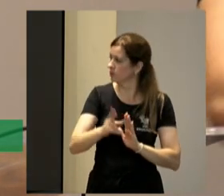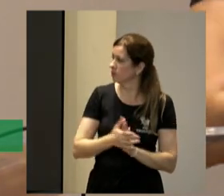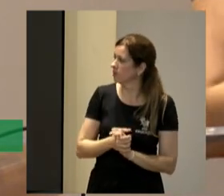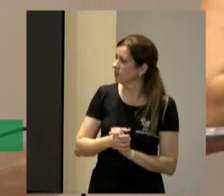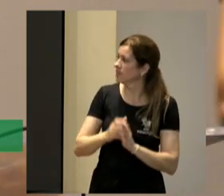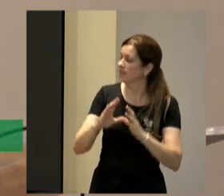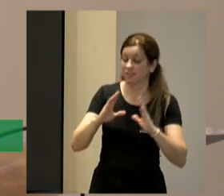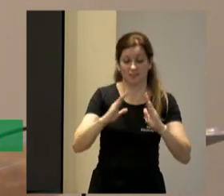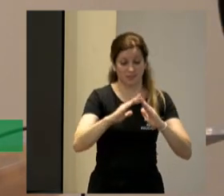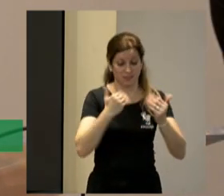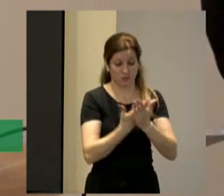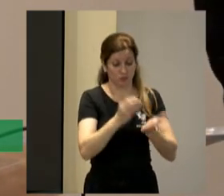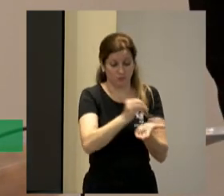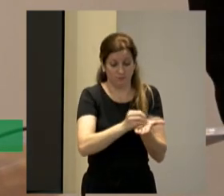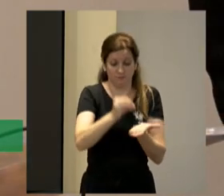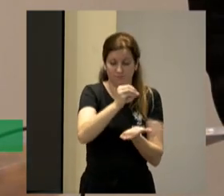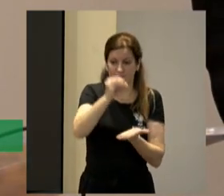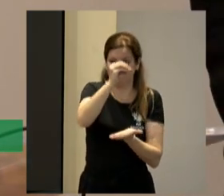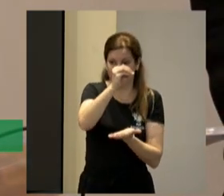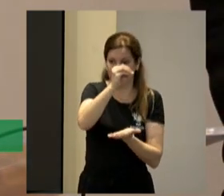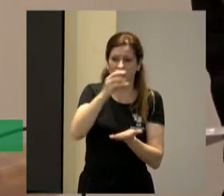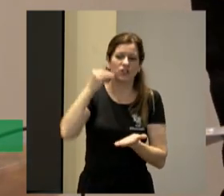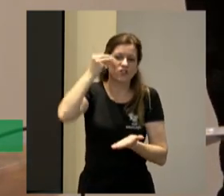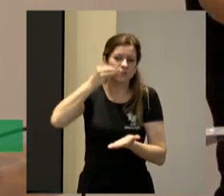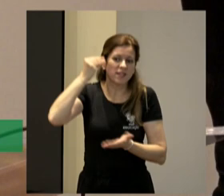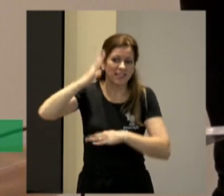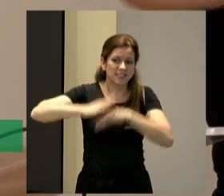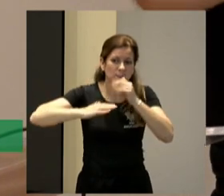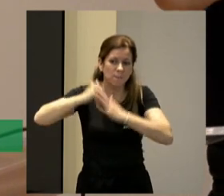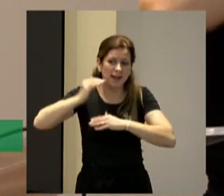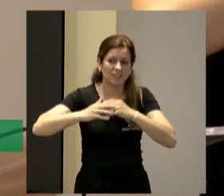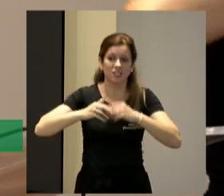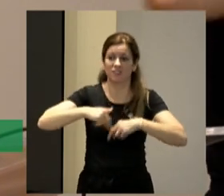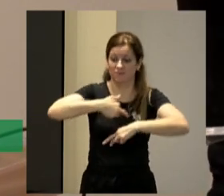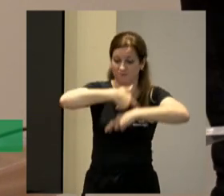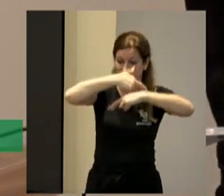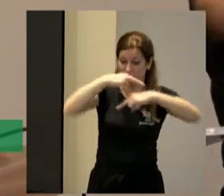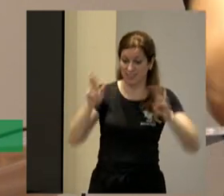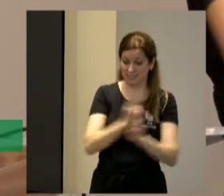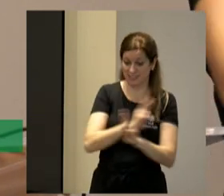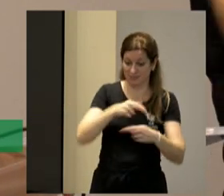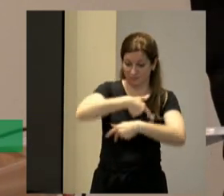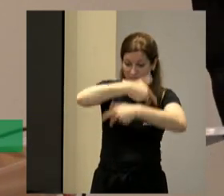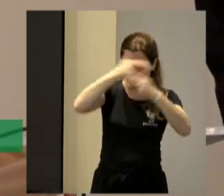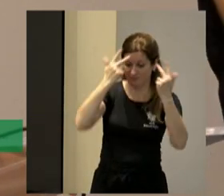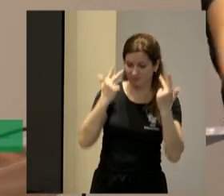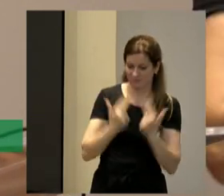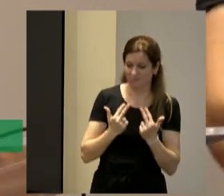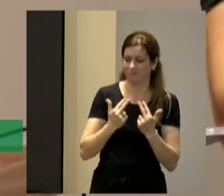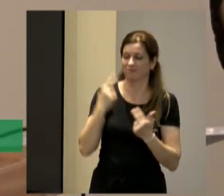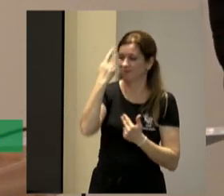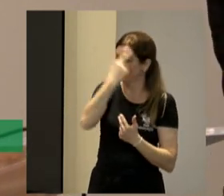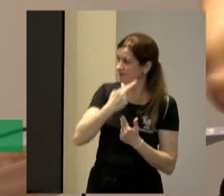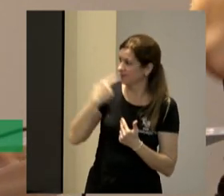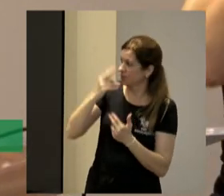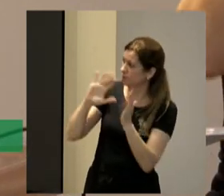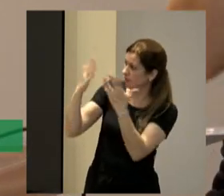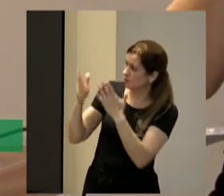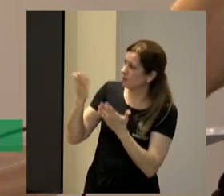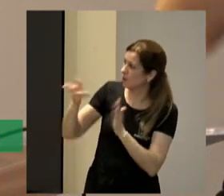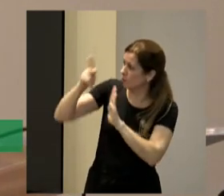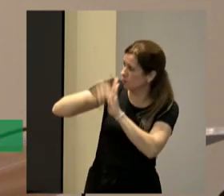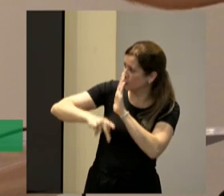Brito, experiências e reflexões sobre a prática da ERE, e apresentada por ela. Parabenizar esse